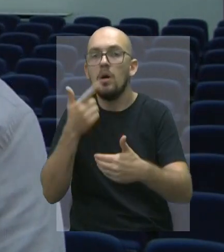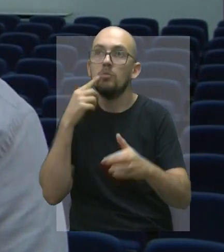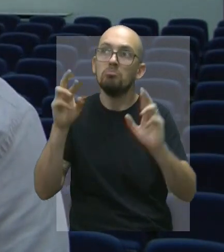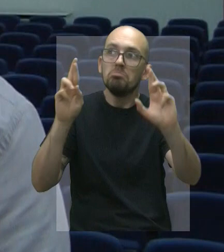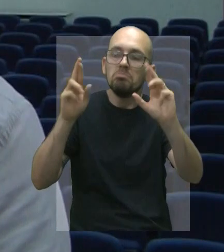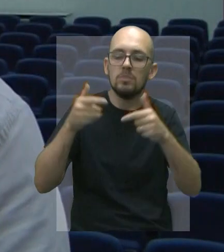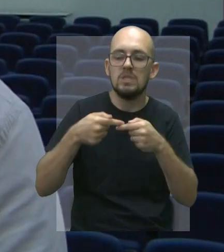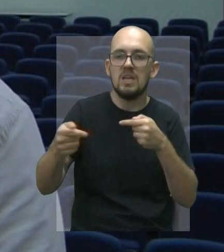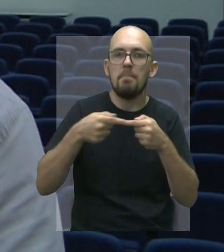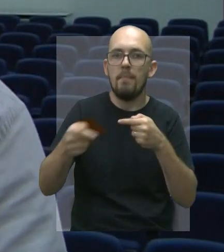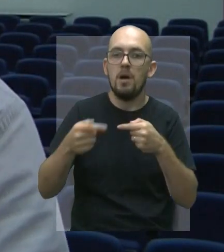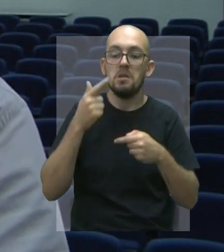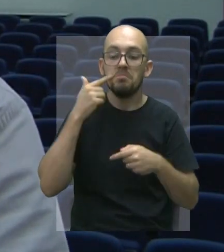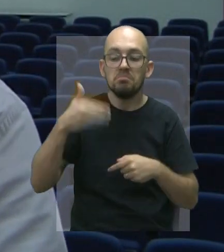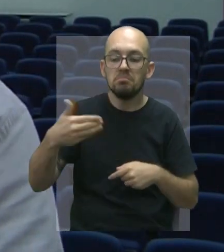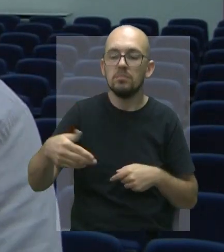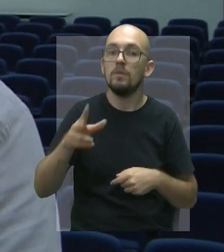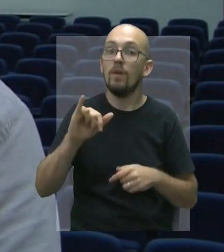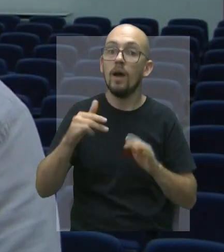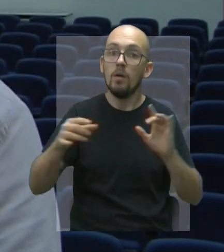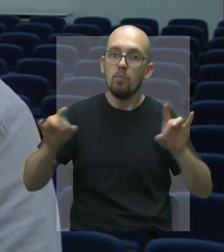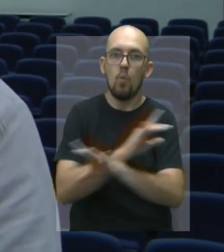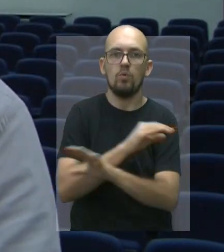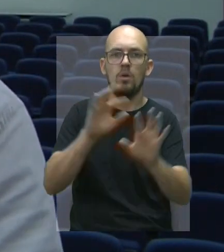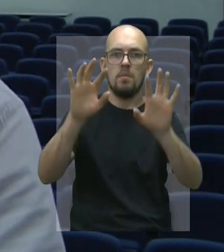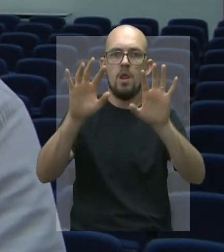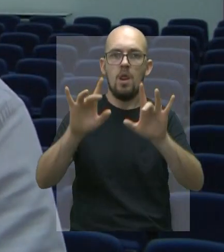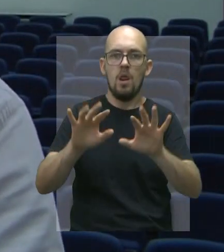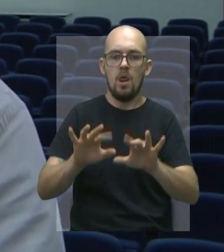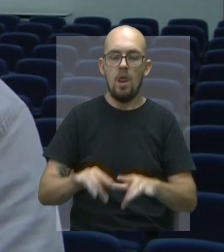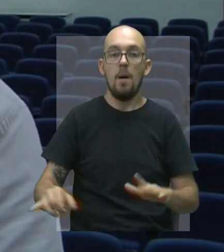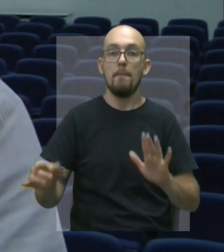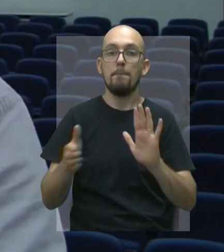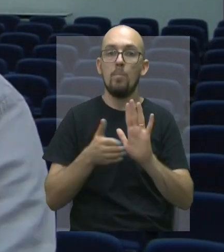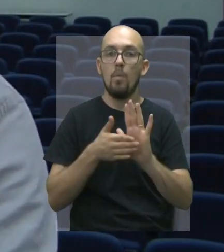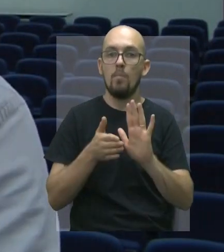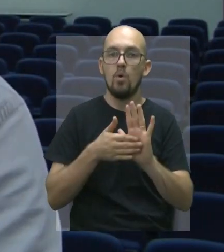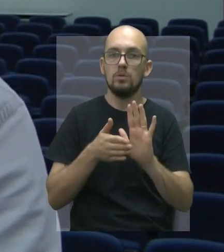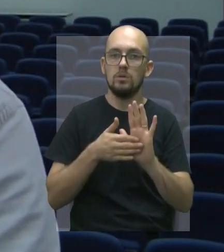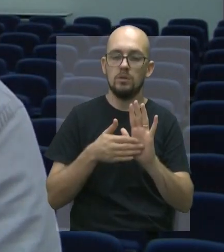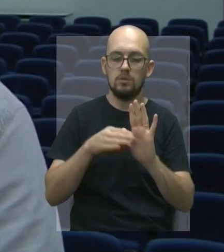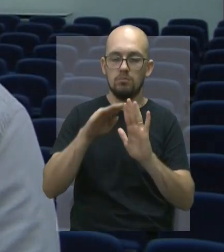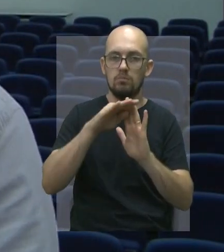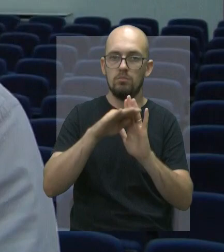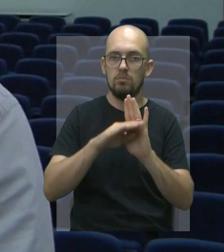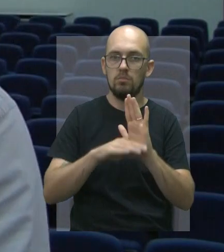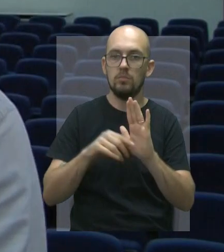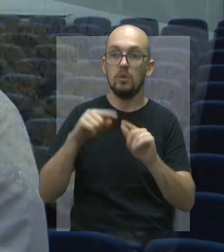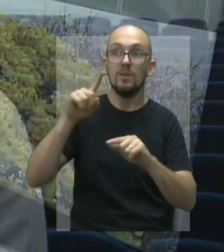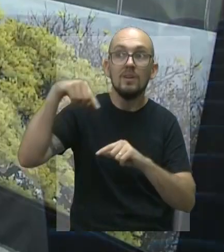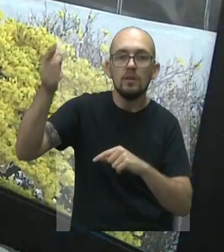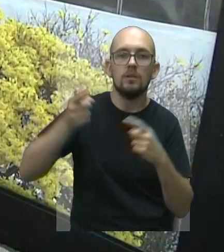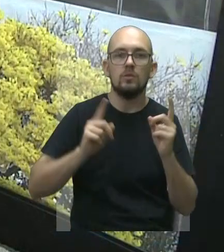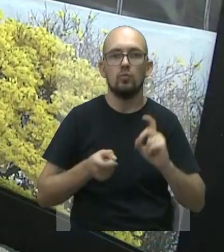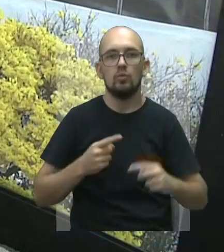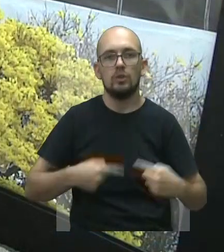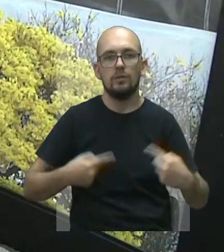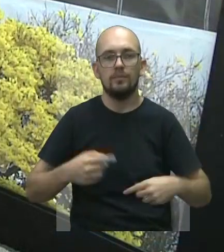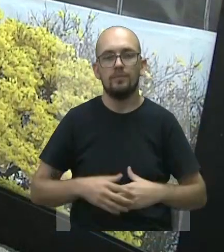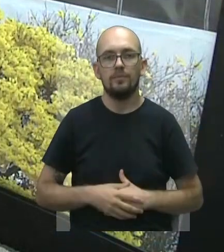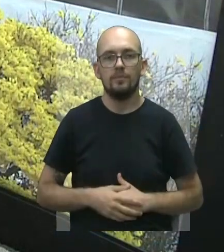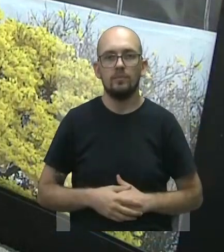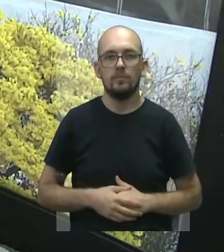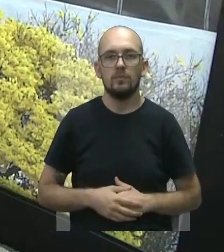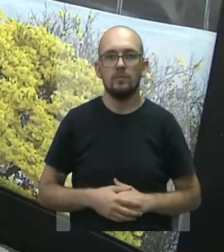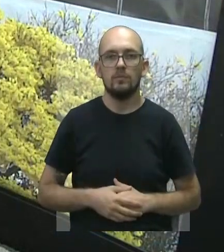próximas semanas que a gente já tenha uma proposta para ser discutida numa próxima audiência. Durante